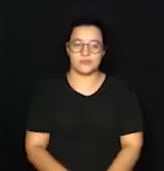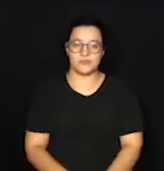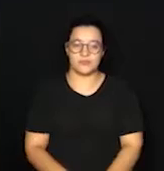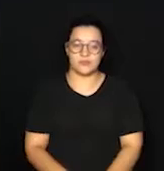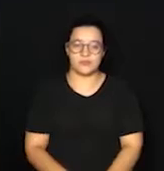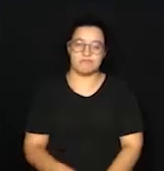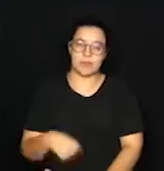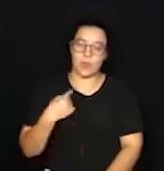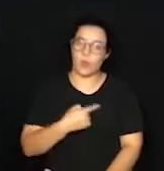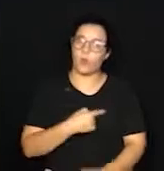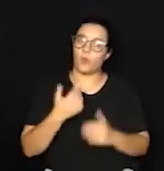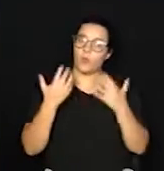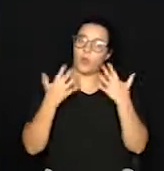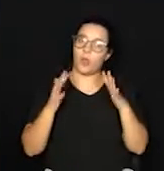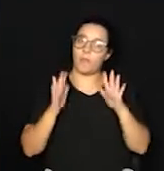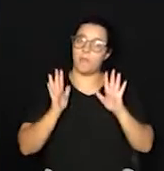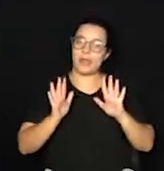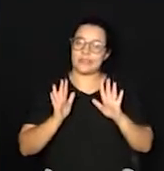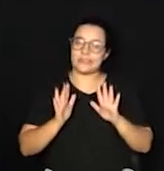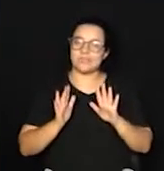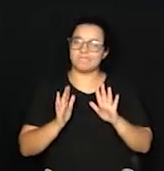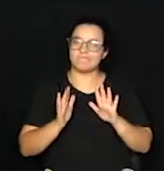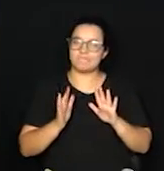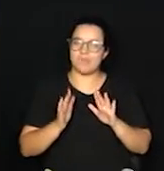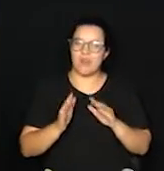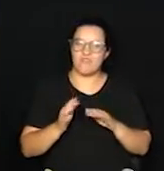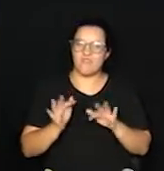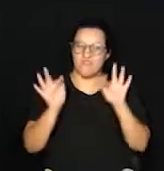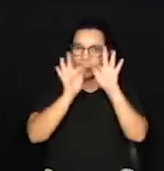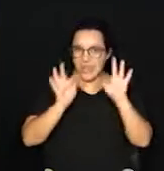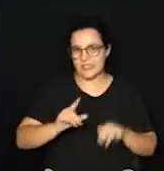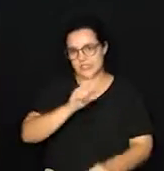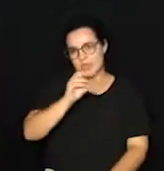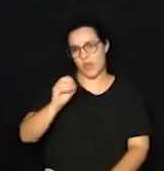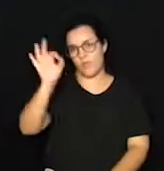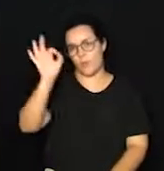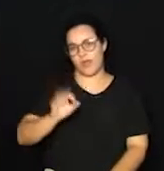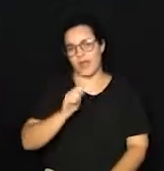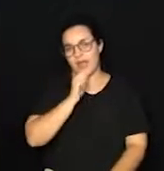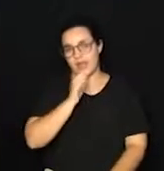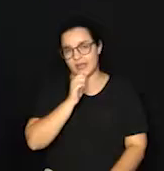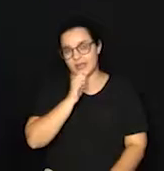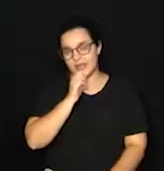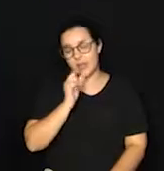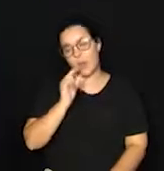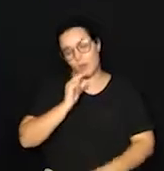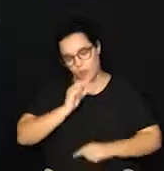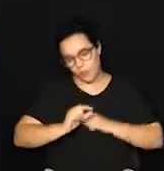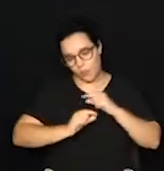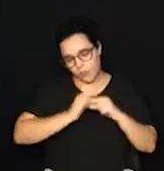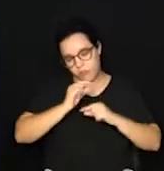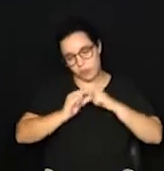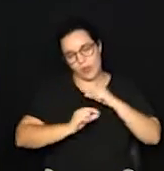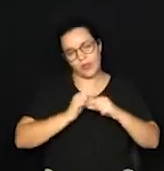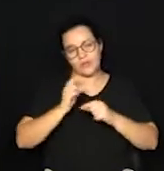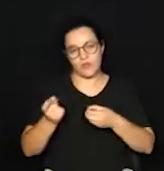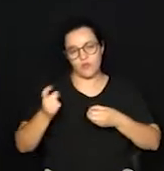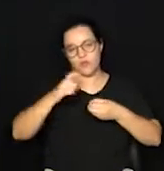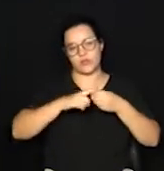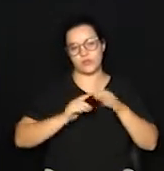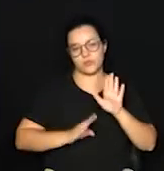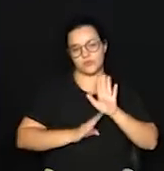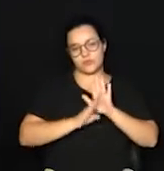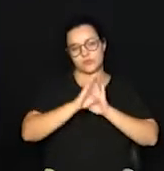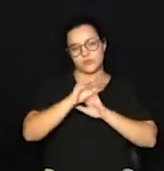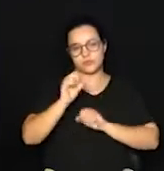gente comemora, mas sempre aí com essa parcimônia de acompanhar passo a passo. A gente está chegando